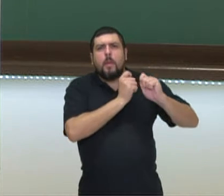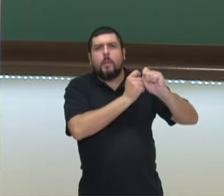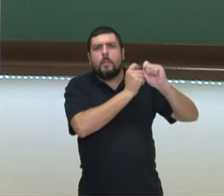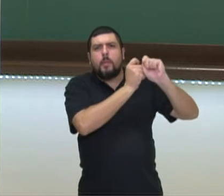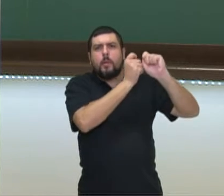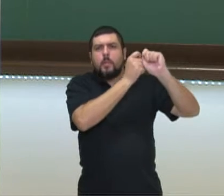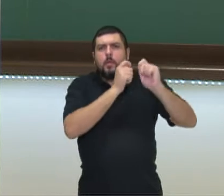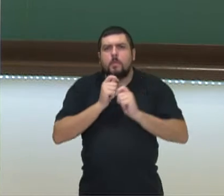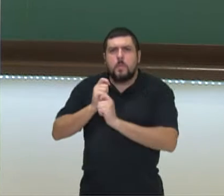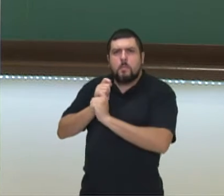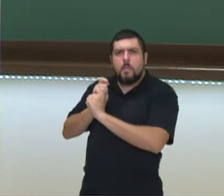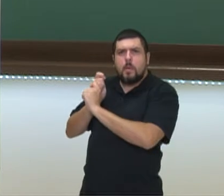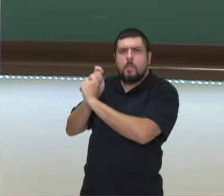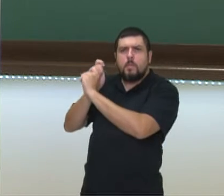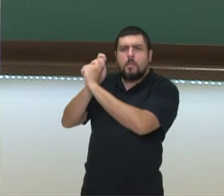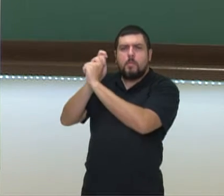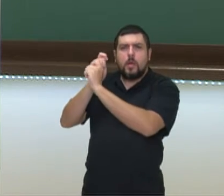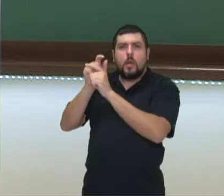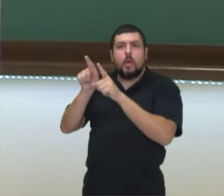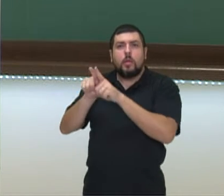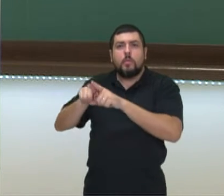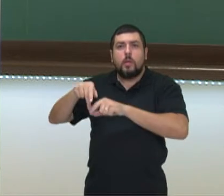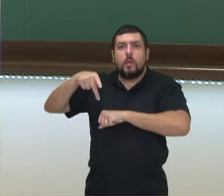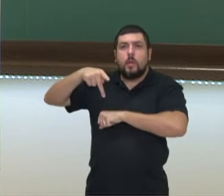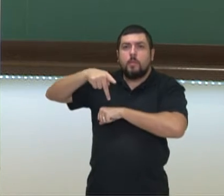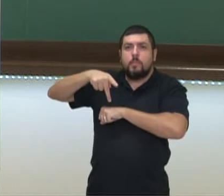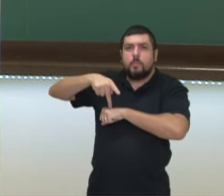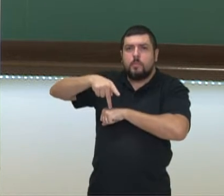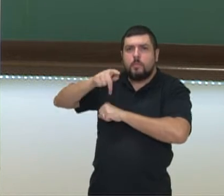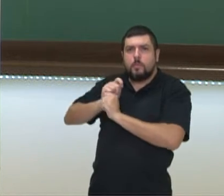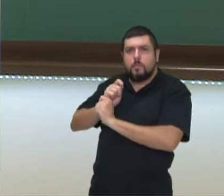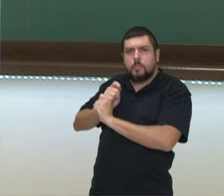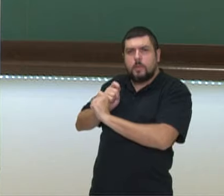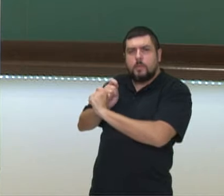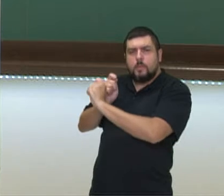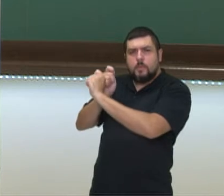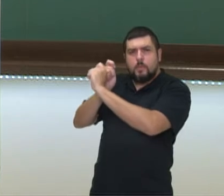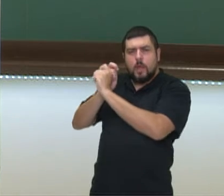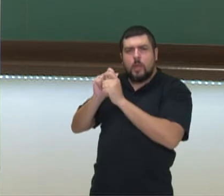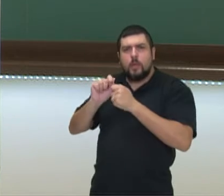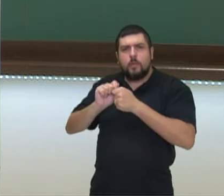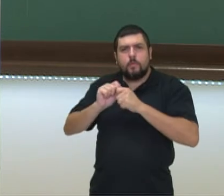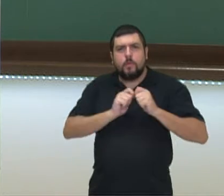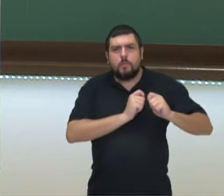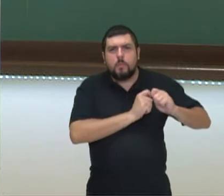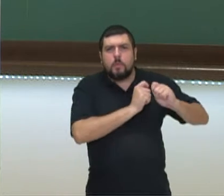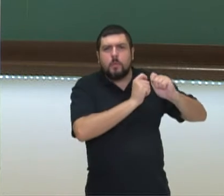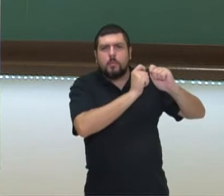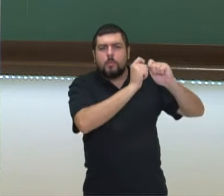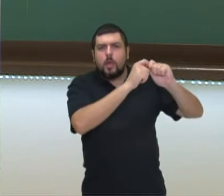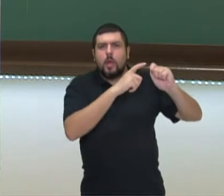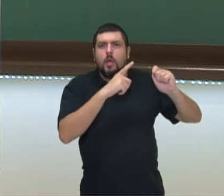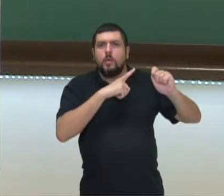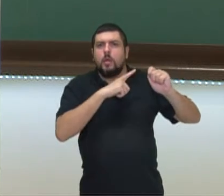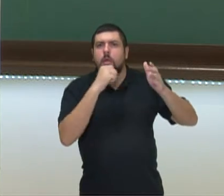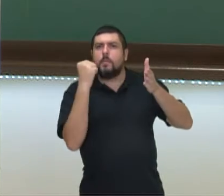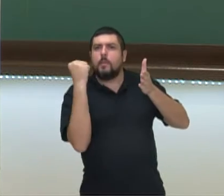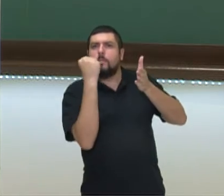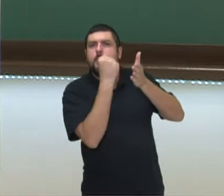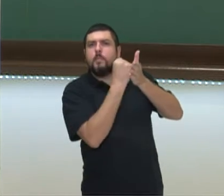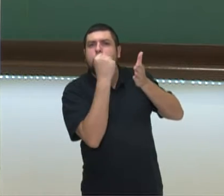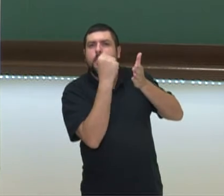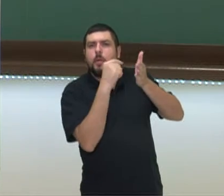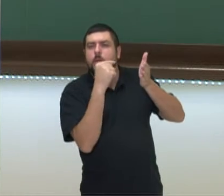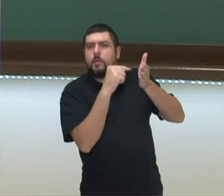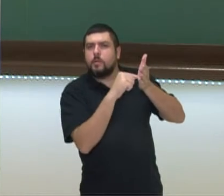e em outras superfícies rochosas, né? Que eles faziam a marca dessa presença, trazem a marca dessa